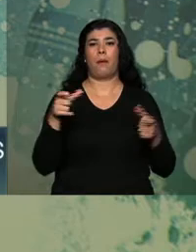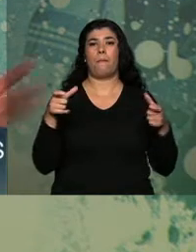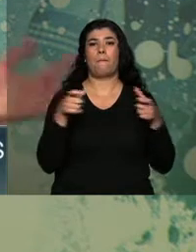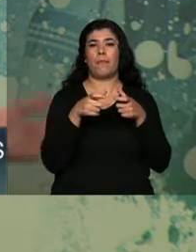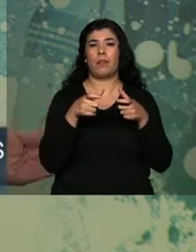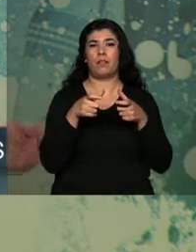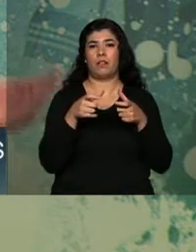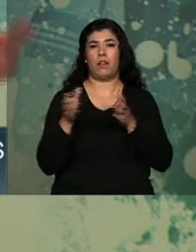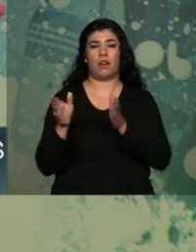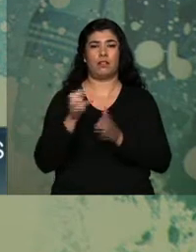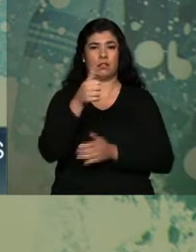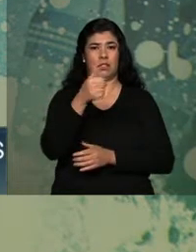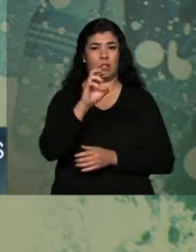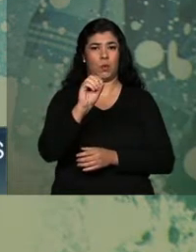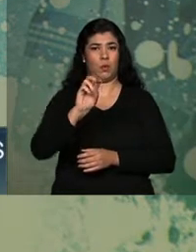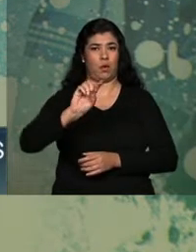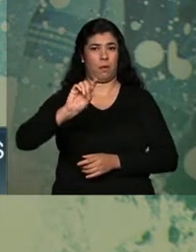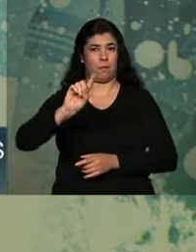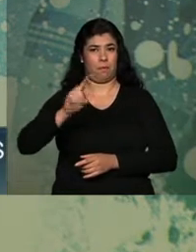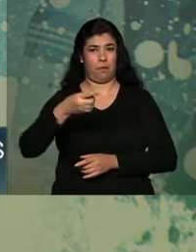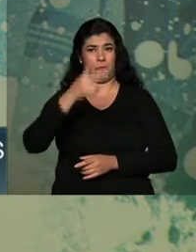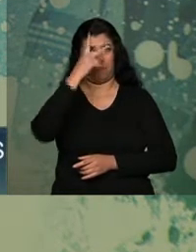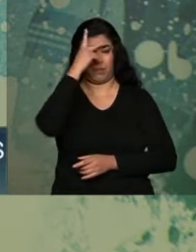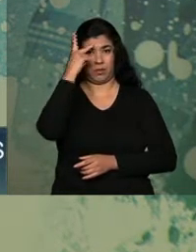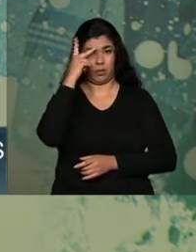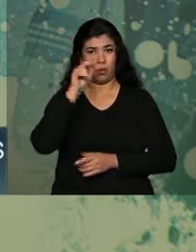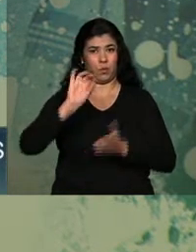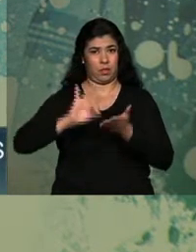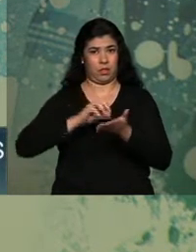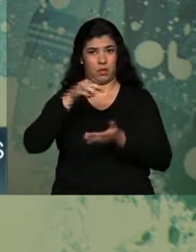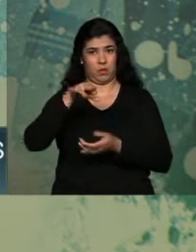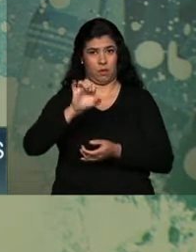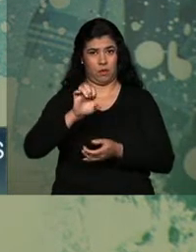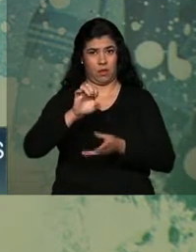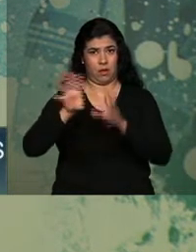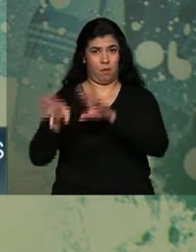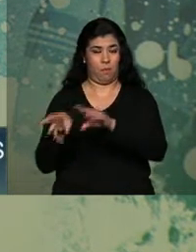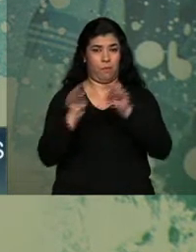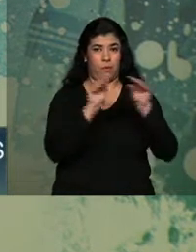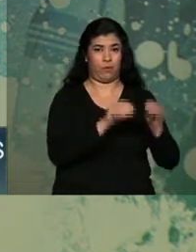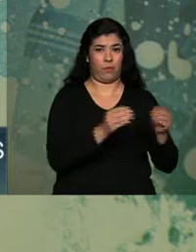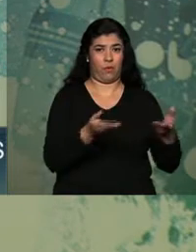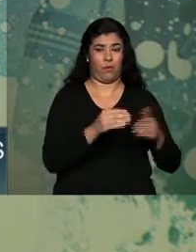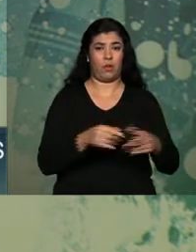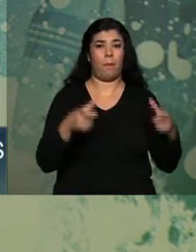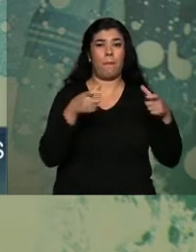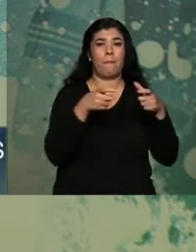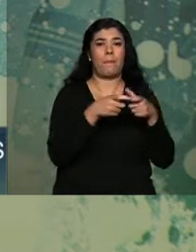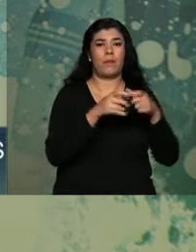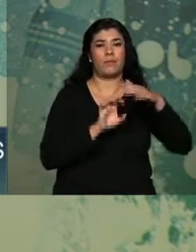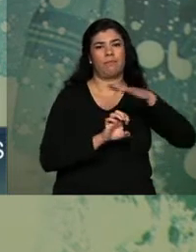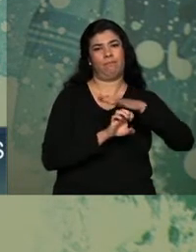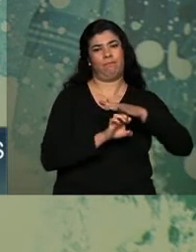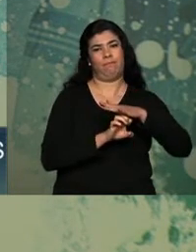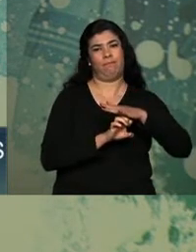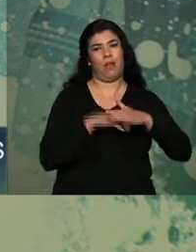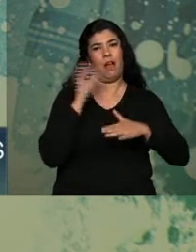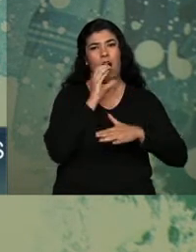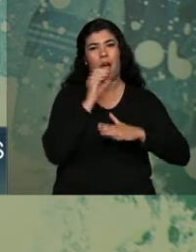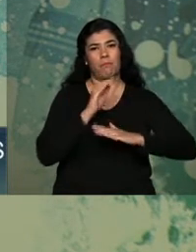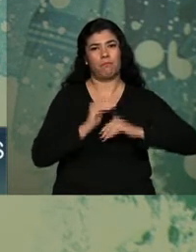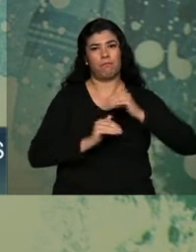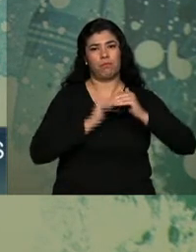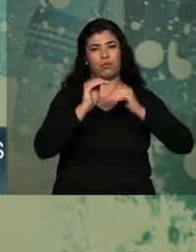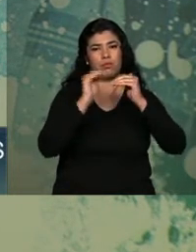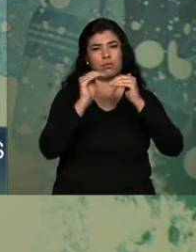microempresários. Já subiram. E olha a velocidade com que isso está acontecendo. Presidenta,